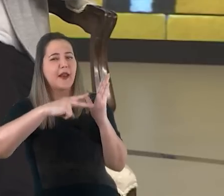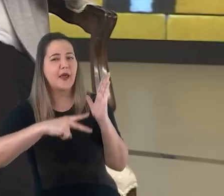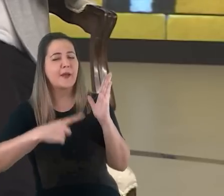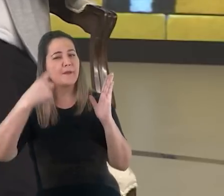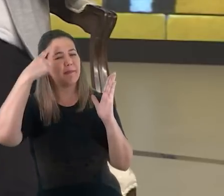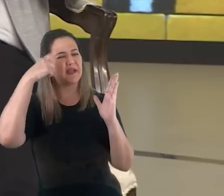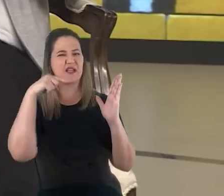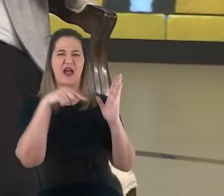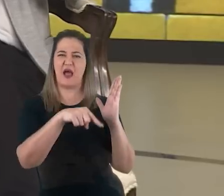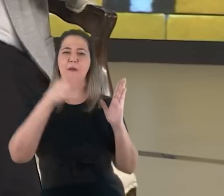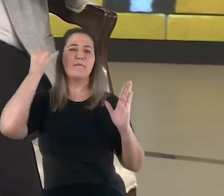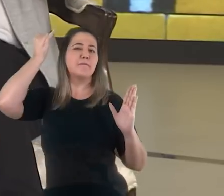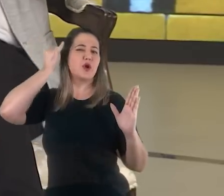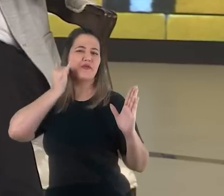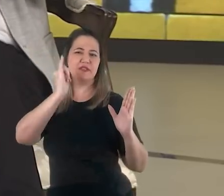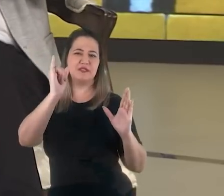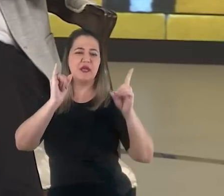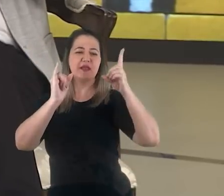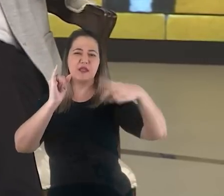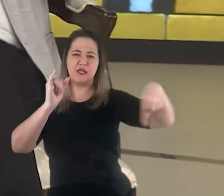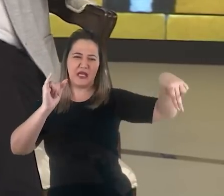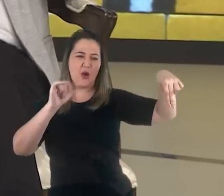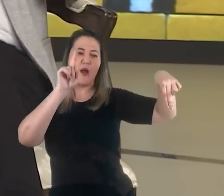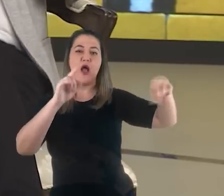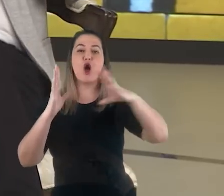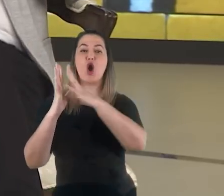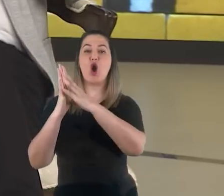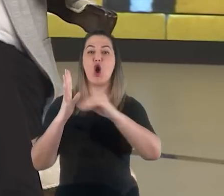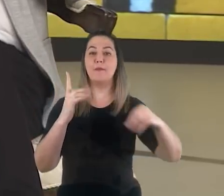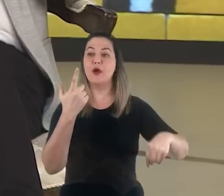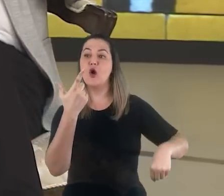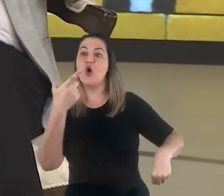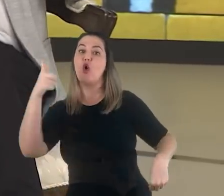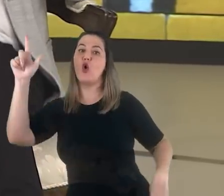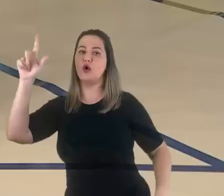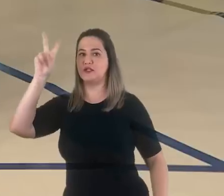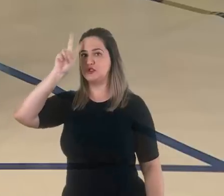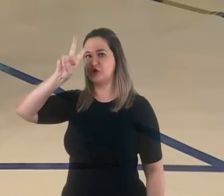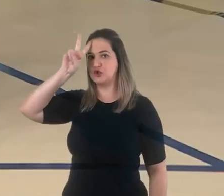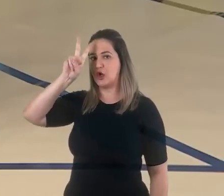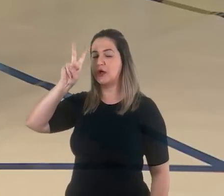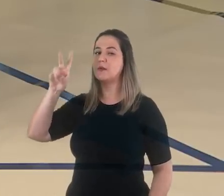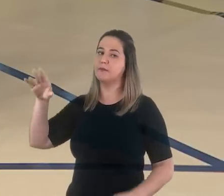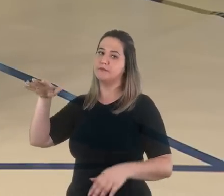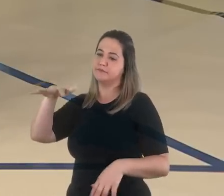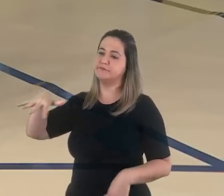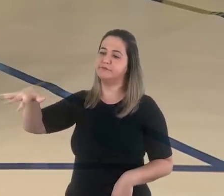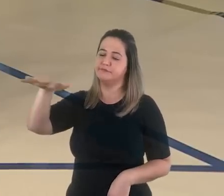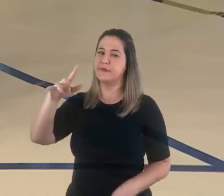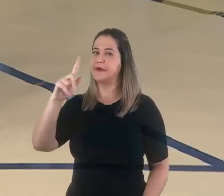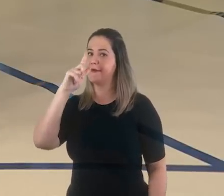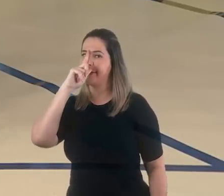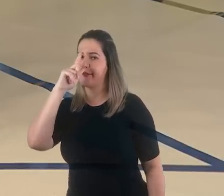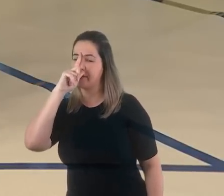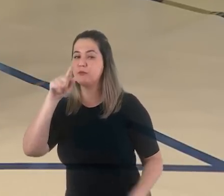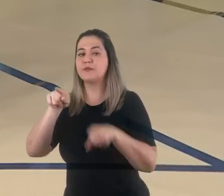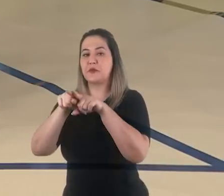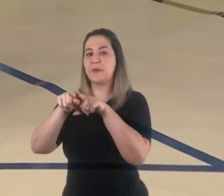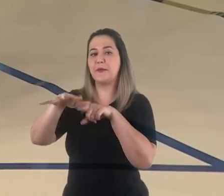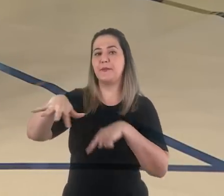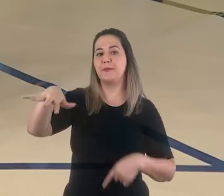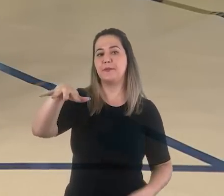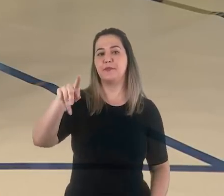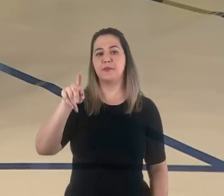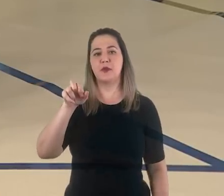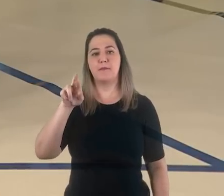plagiado ou derivado do pensamento grego e do pensamento persa. Ou seja, muitos críticos acreditam que isto